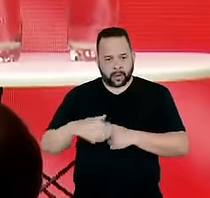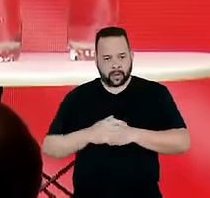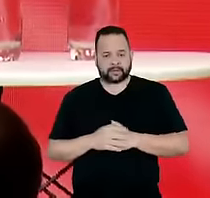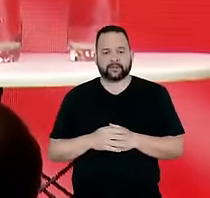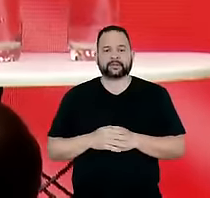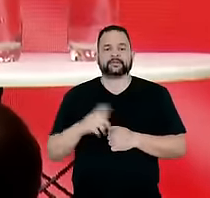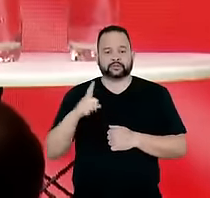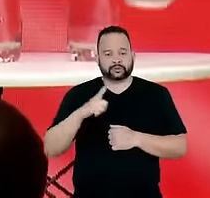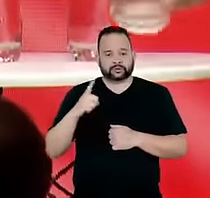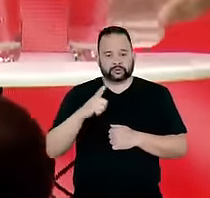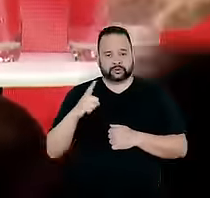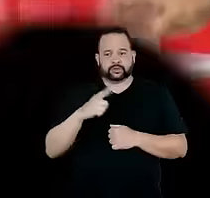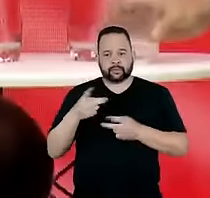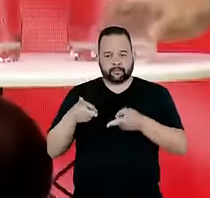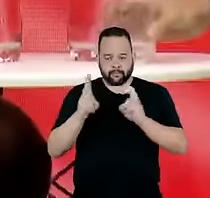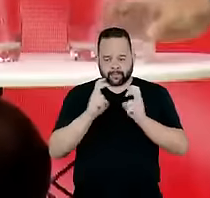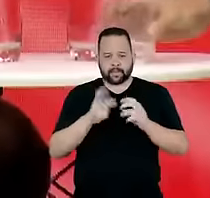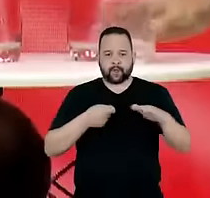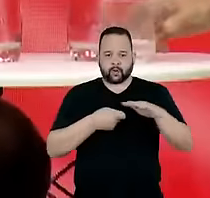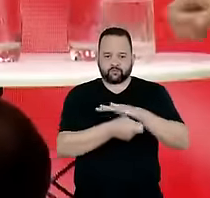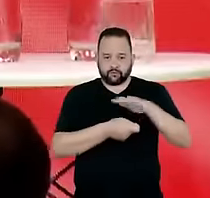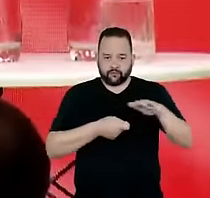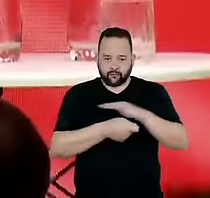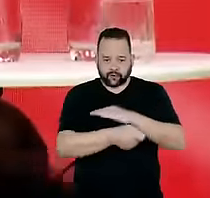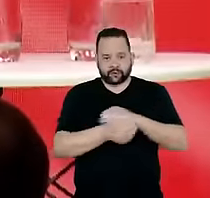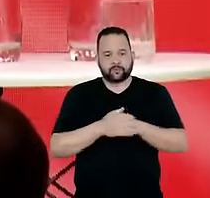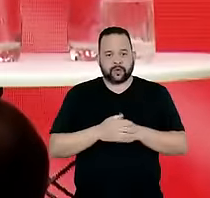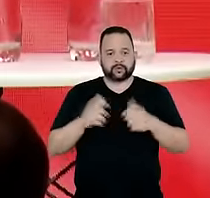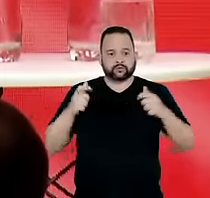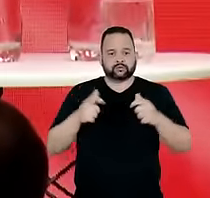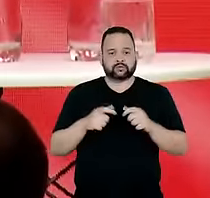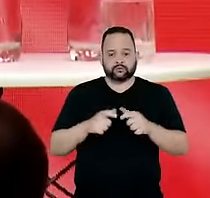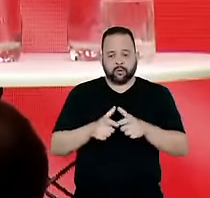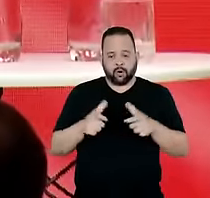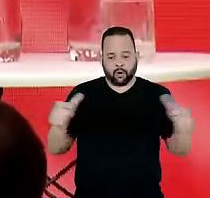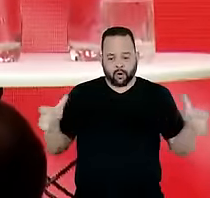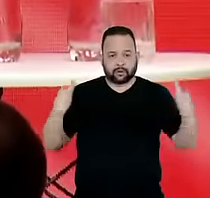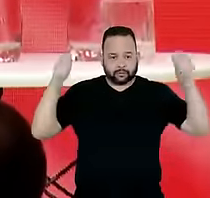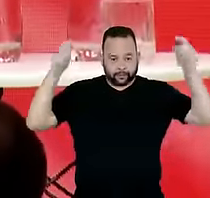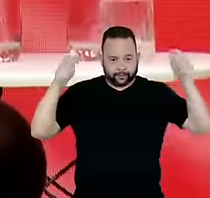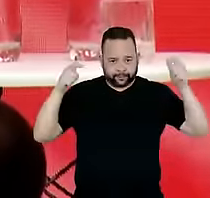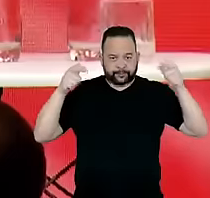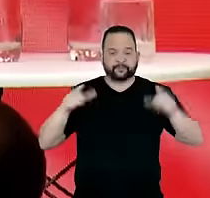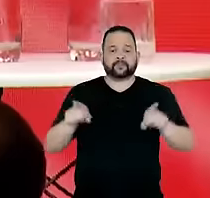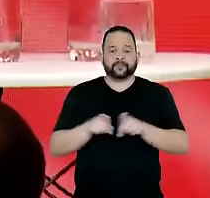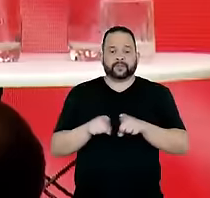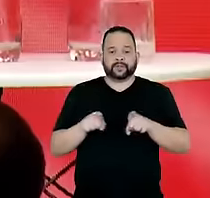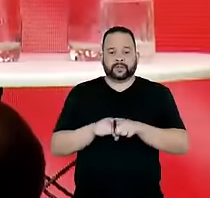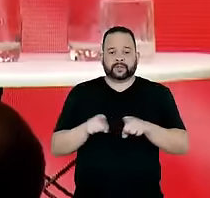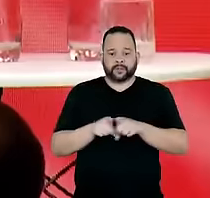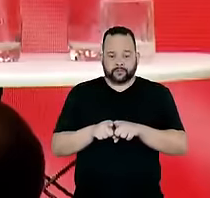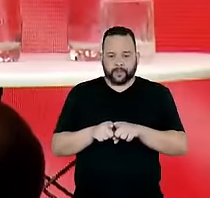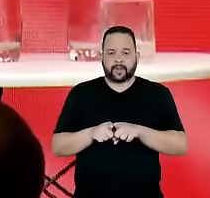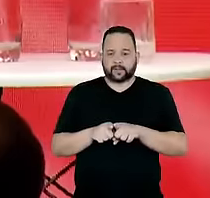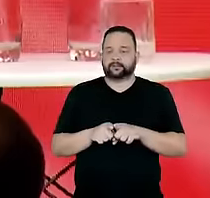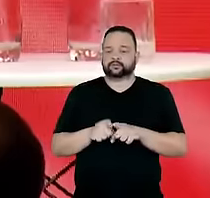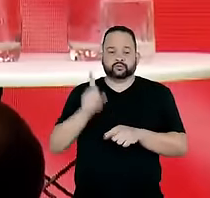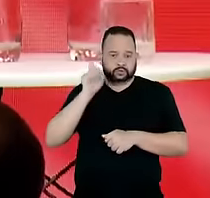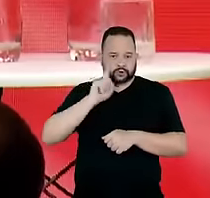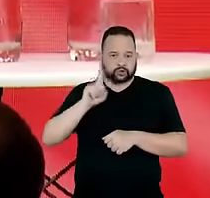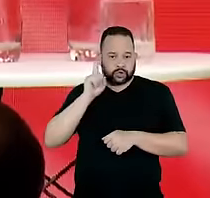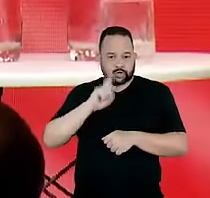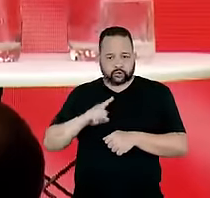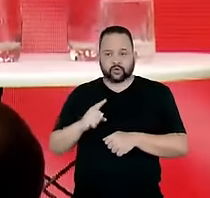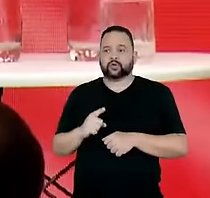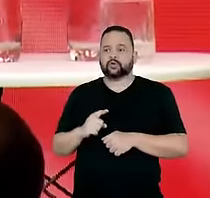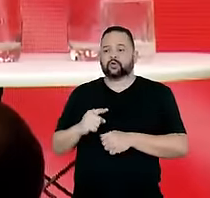significativa e mesmo nos Estados Unidos tem um dado por exemplo de construção de fábricas n Apesar desses joros